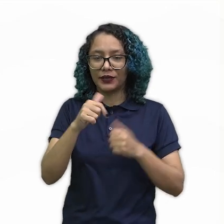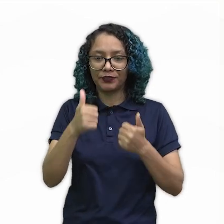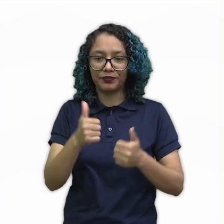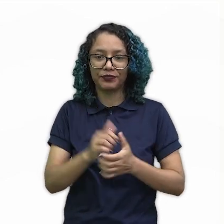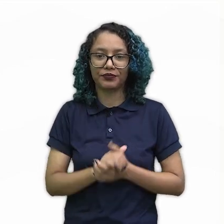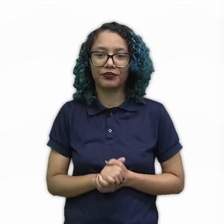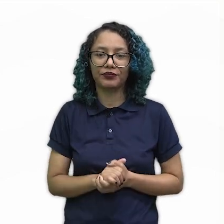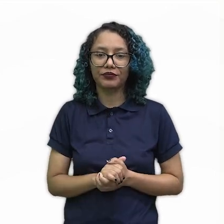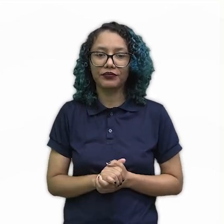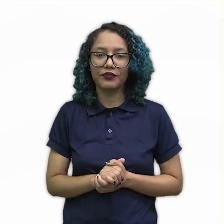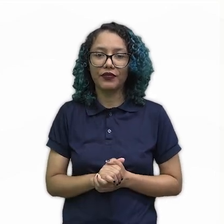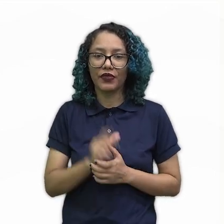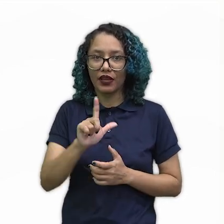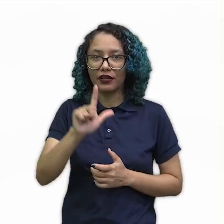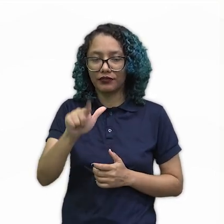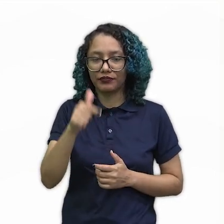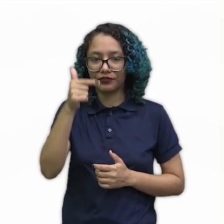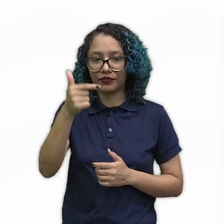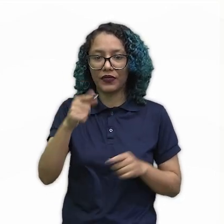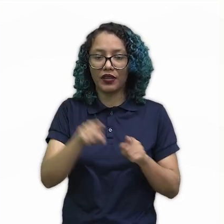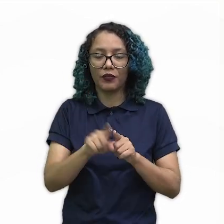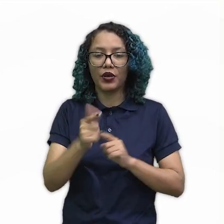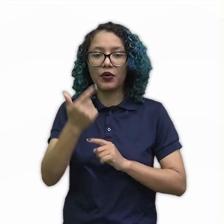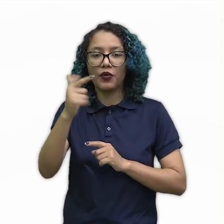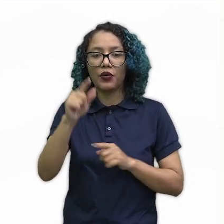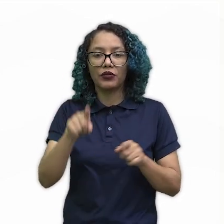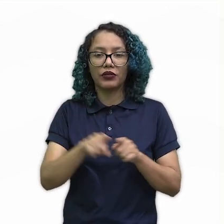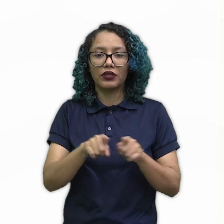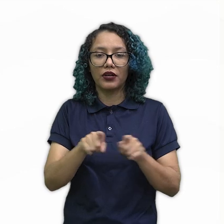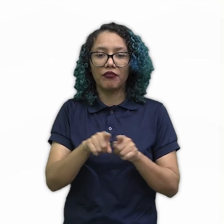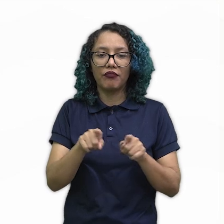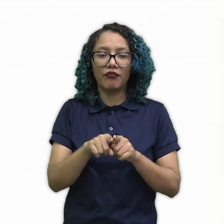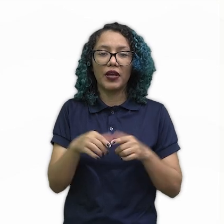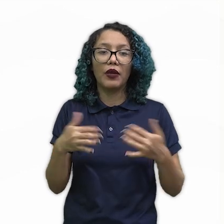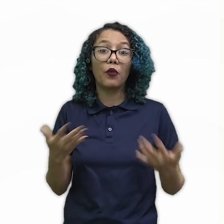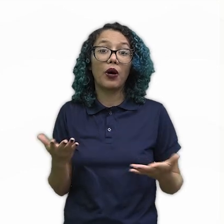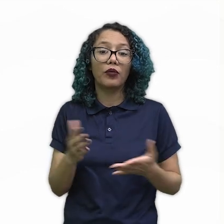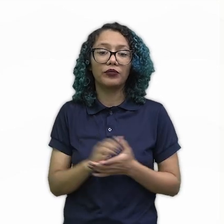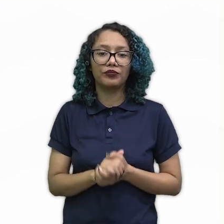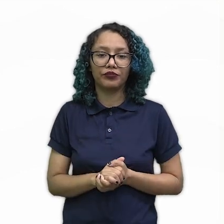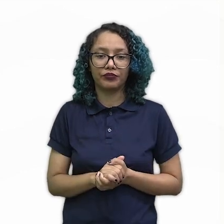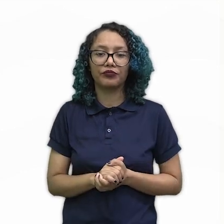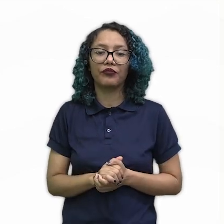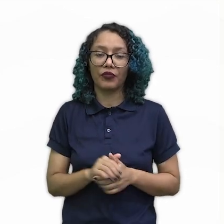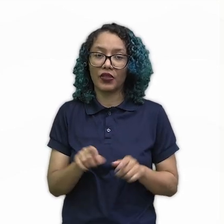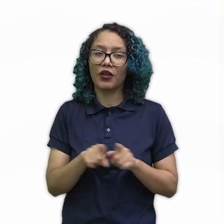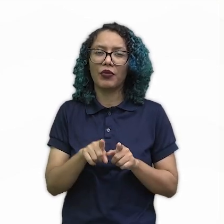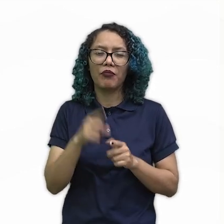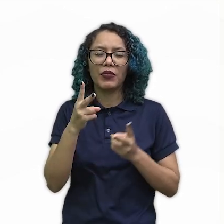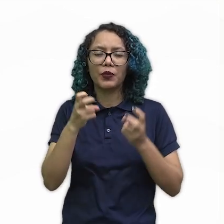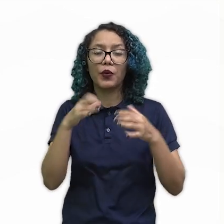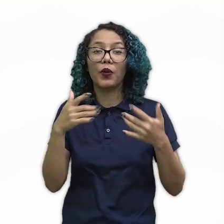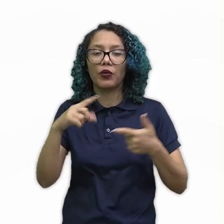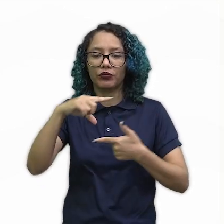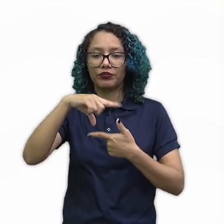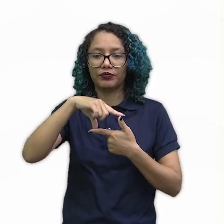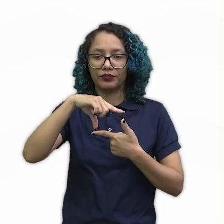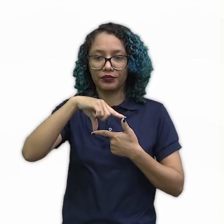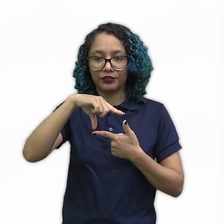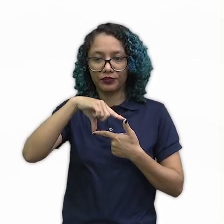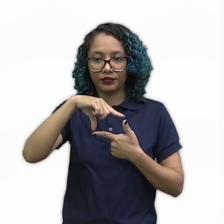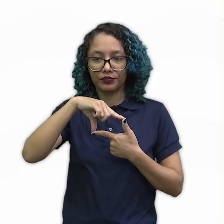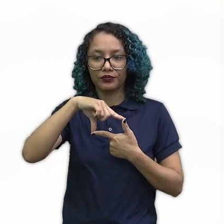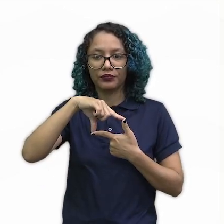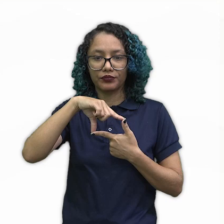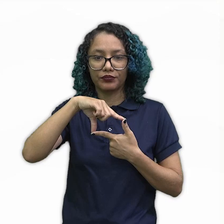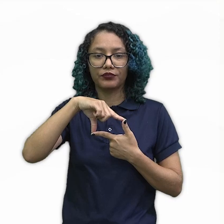certo? Qual outra forma bem famosa aí que a gente verifica, que a gente verificou, né, nas figuras? É o retângulo. E